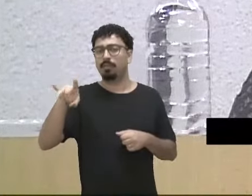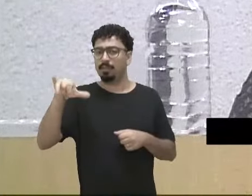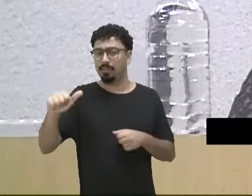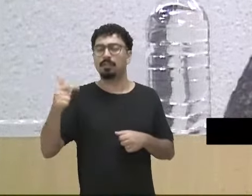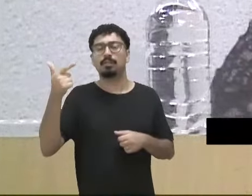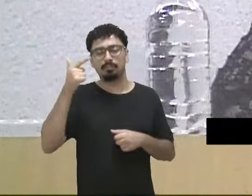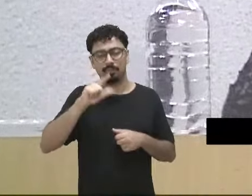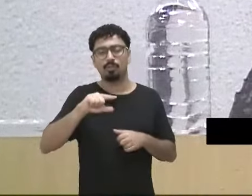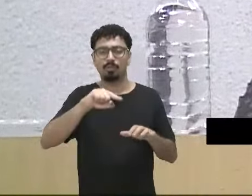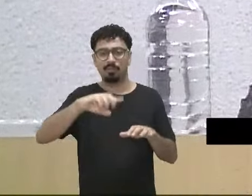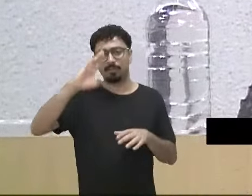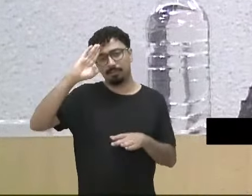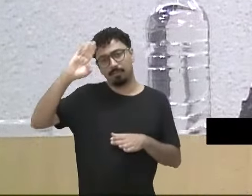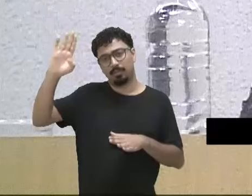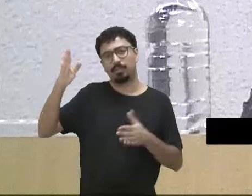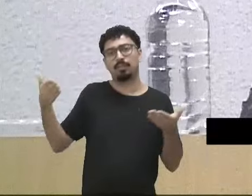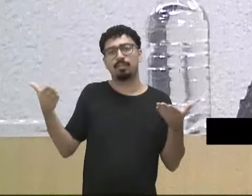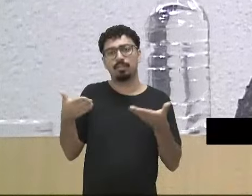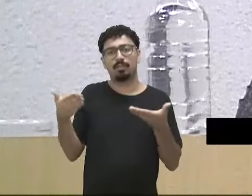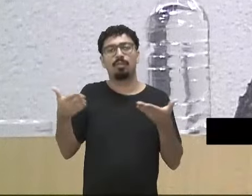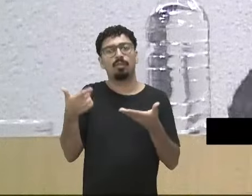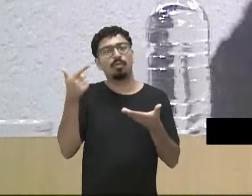conseguiu arredondar, se a prefeitura voltar a pagar,